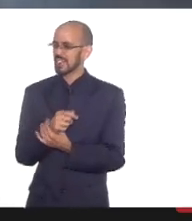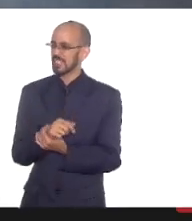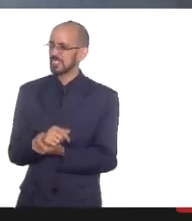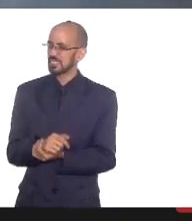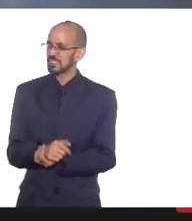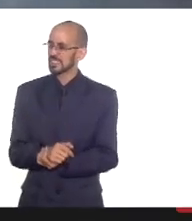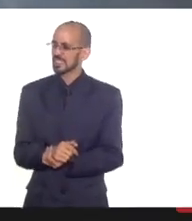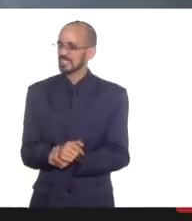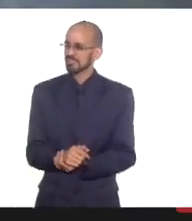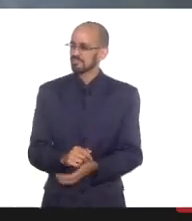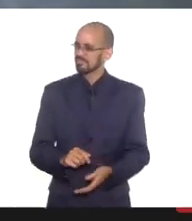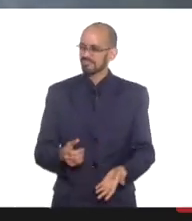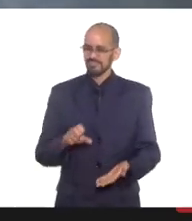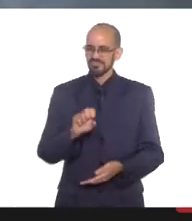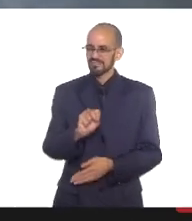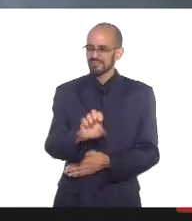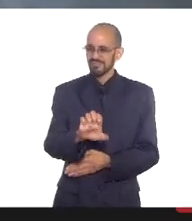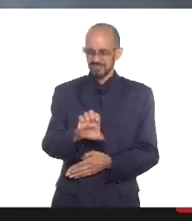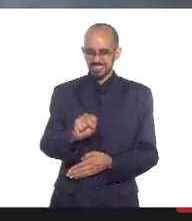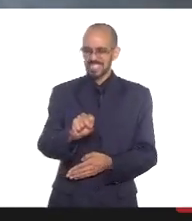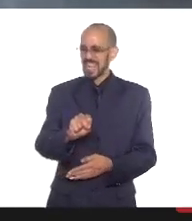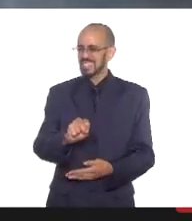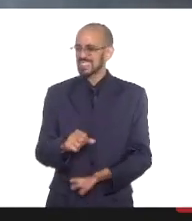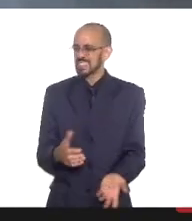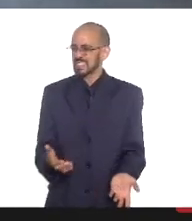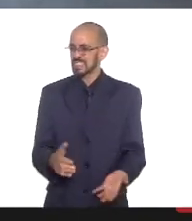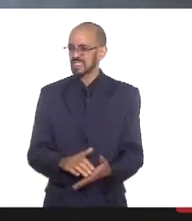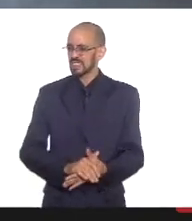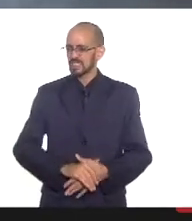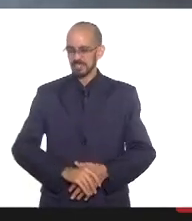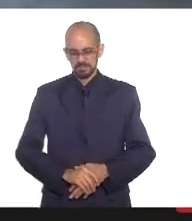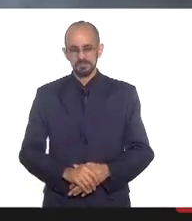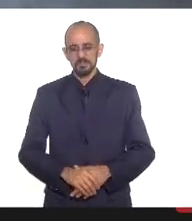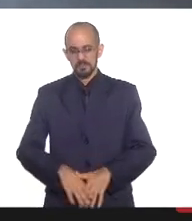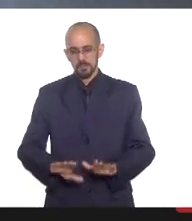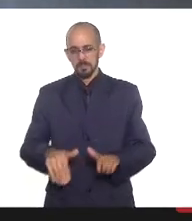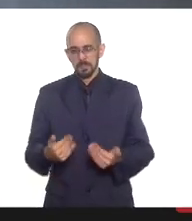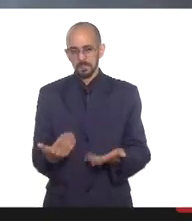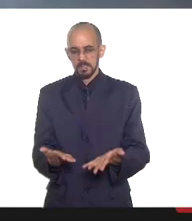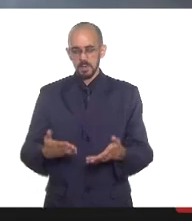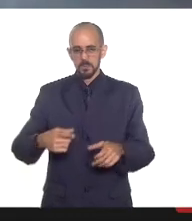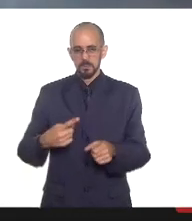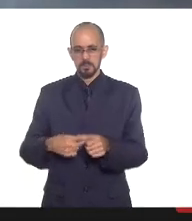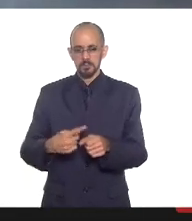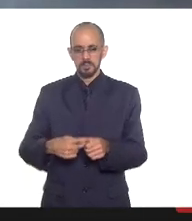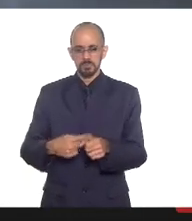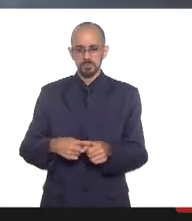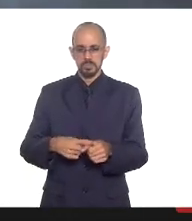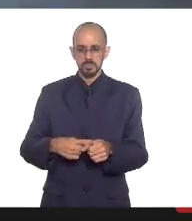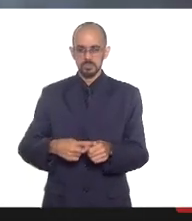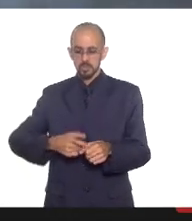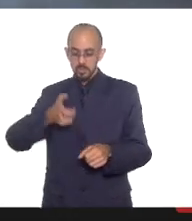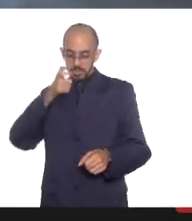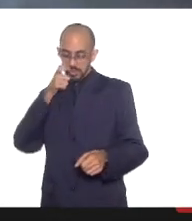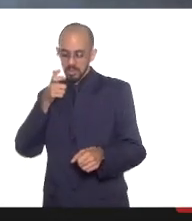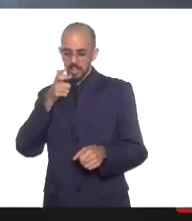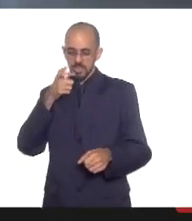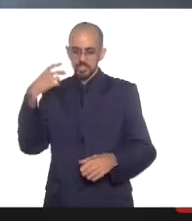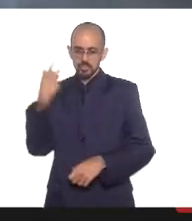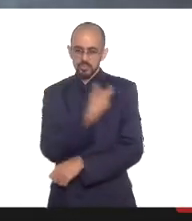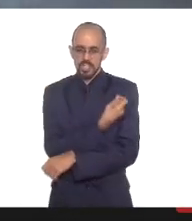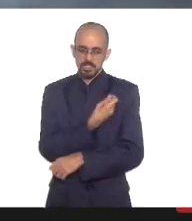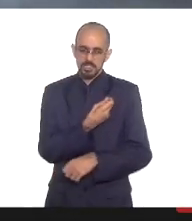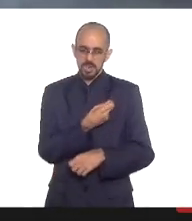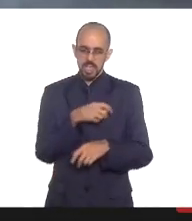falei para o município também forma bem claro tem uma sensação de município uma fã de correia para vacinar maior